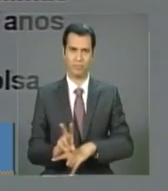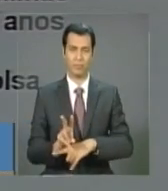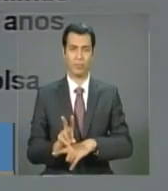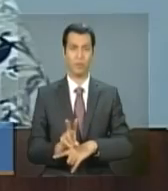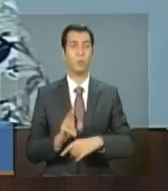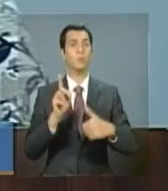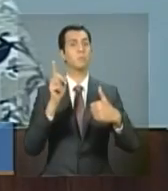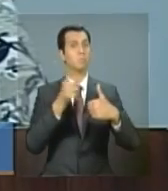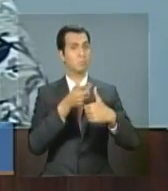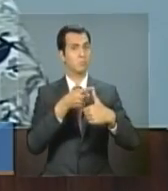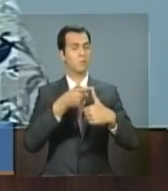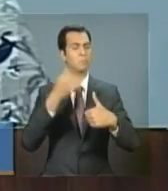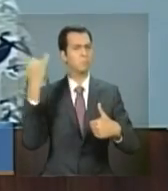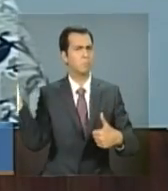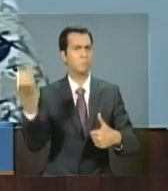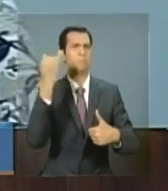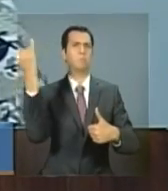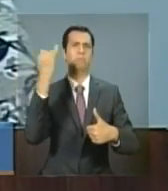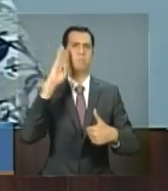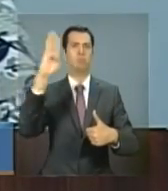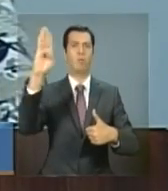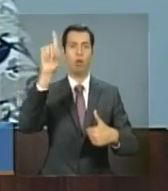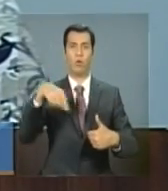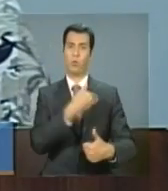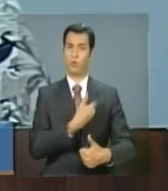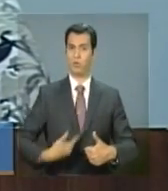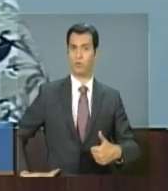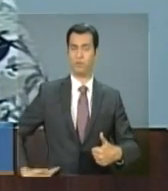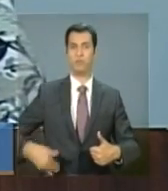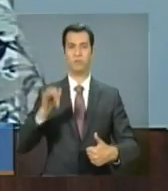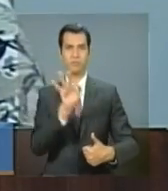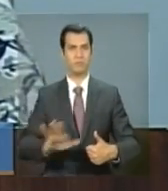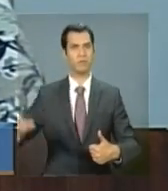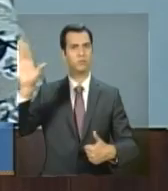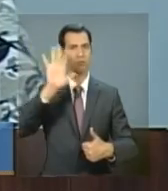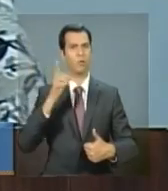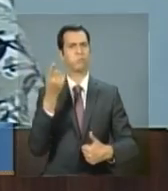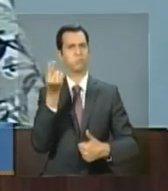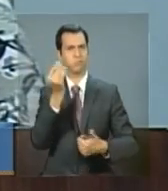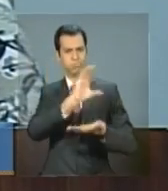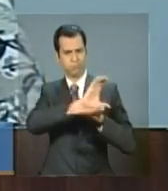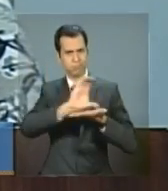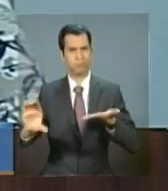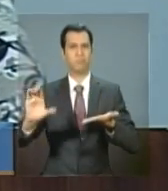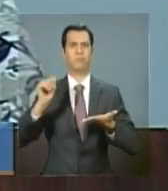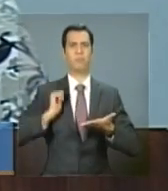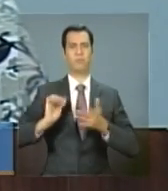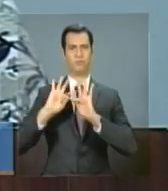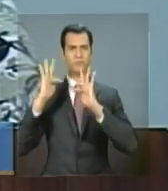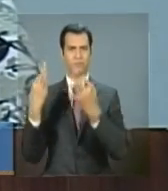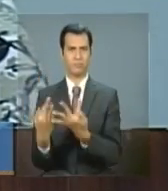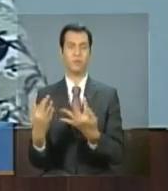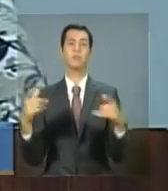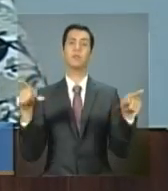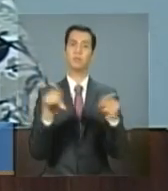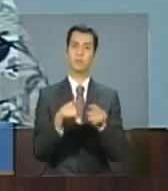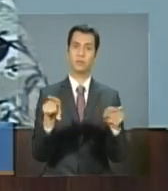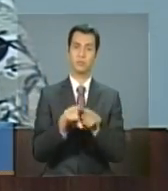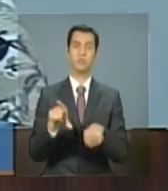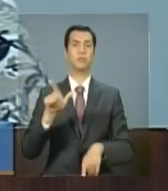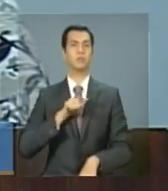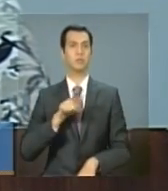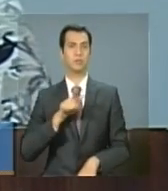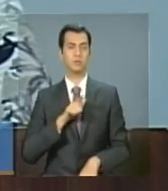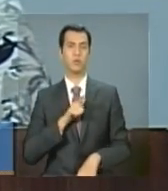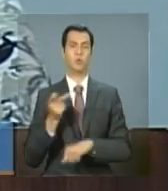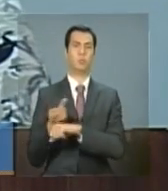medida importante, isso é custo do governo federal, assim como a inclusão das 800.000 famílias no programa Bolsa Família através do Busca